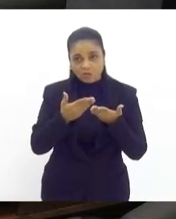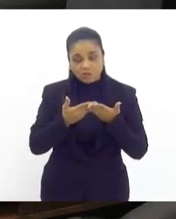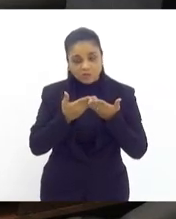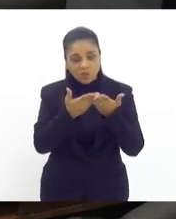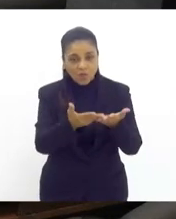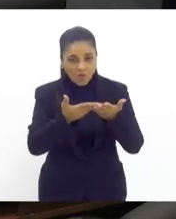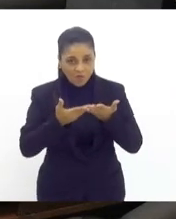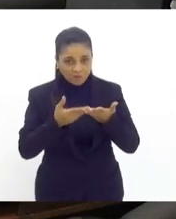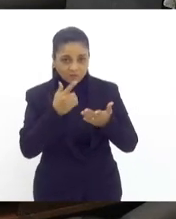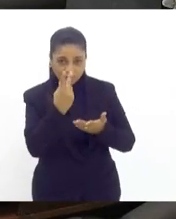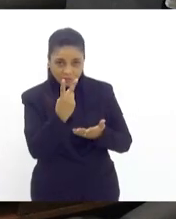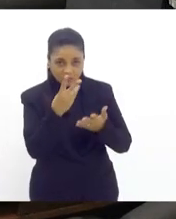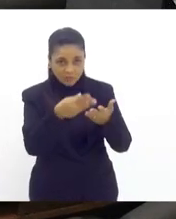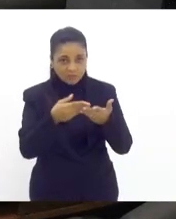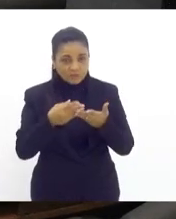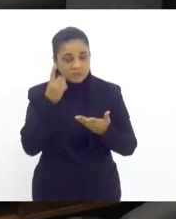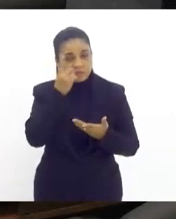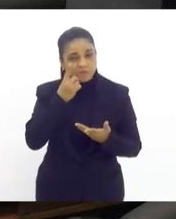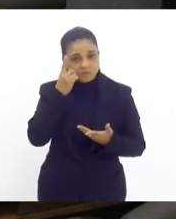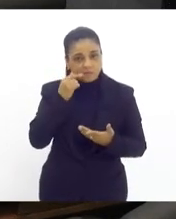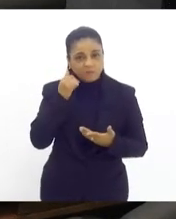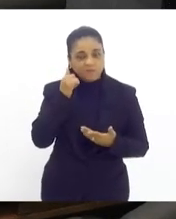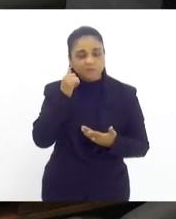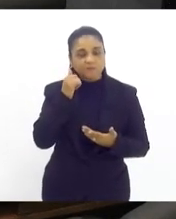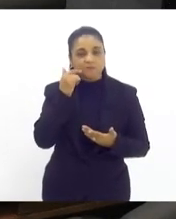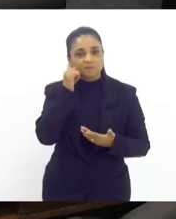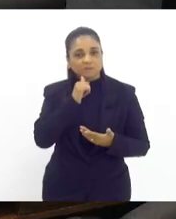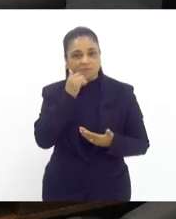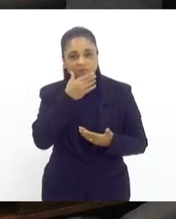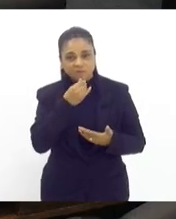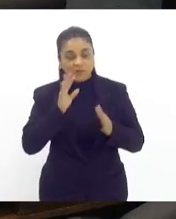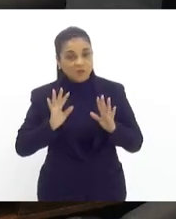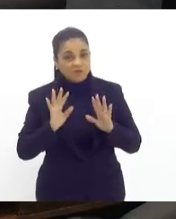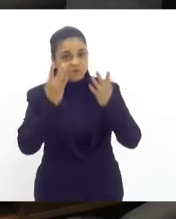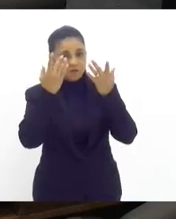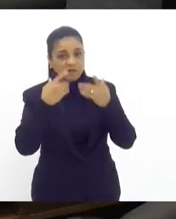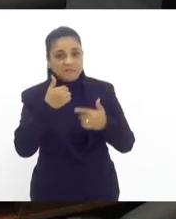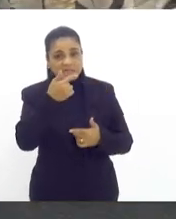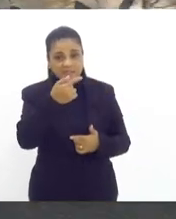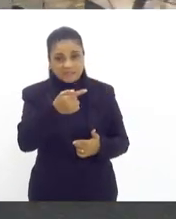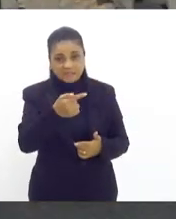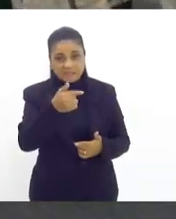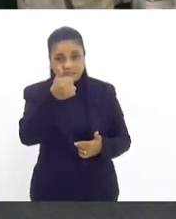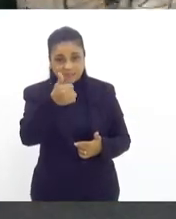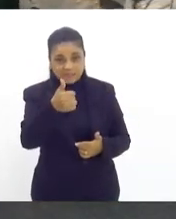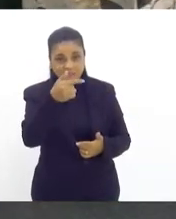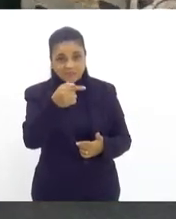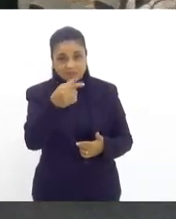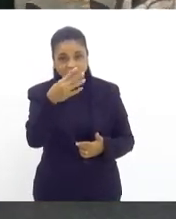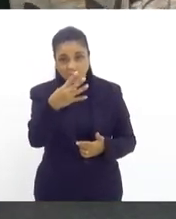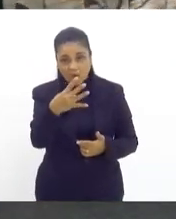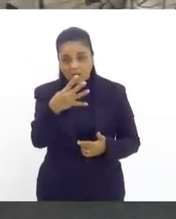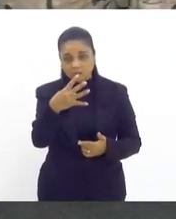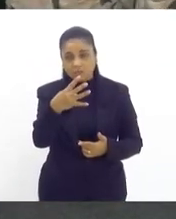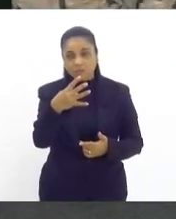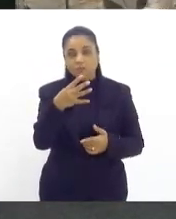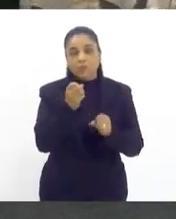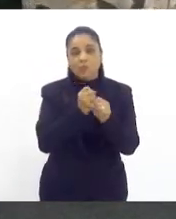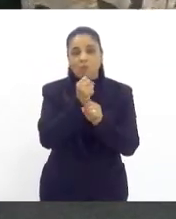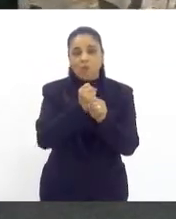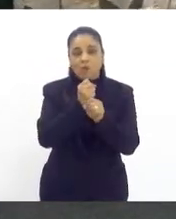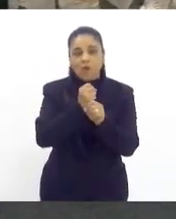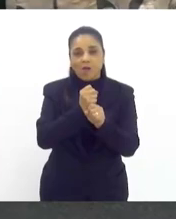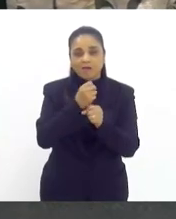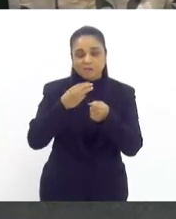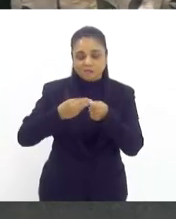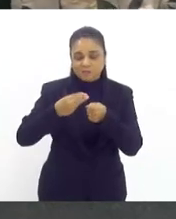deputados e deputados o primeiro são os festejos pela comemoração dos 174 anos da emancipação política administrativa do município